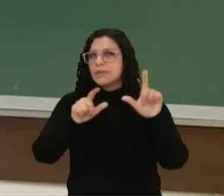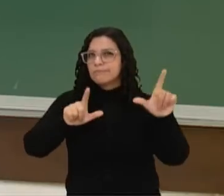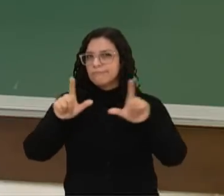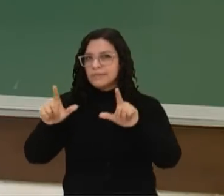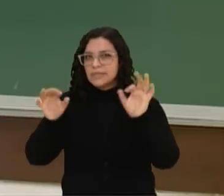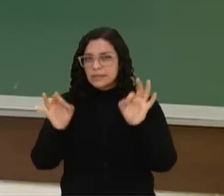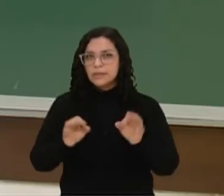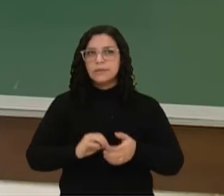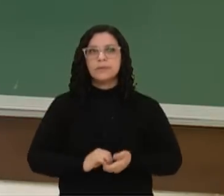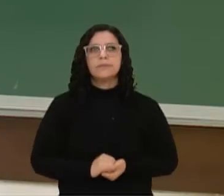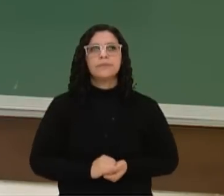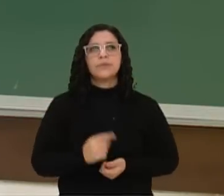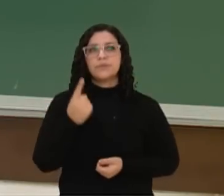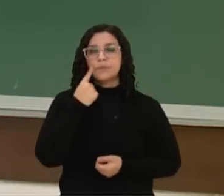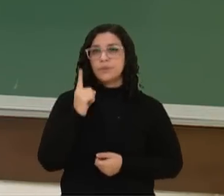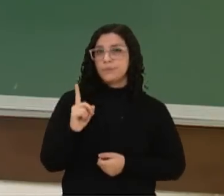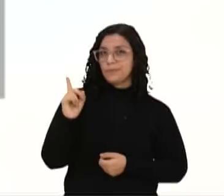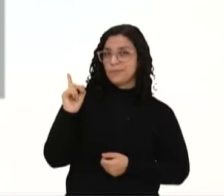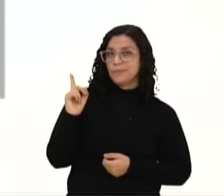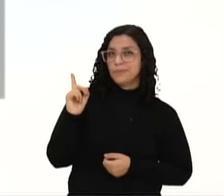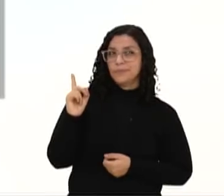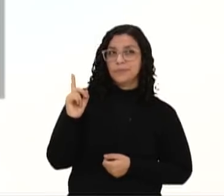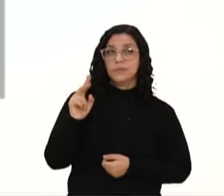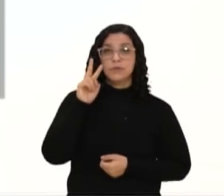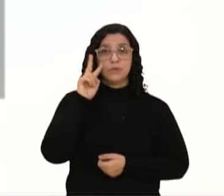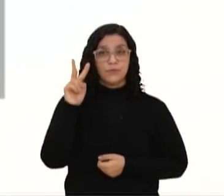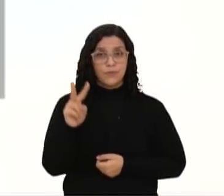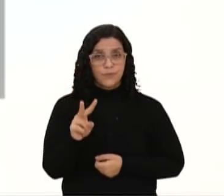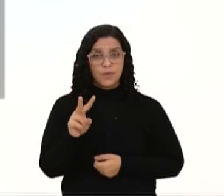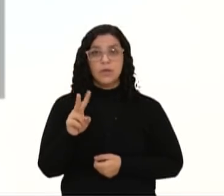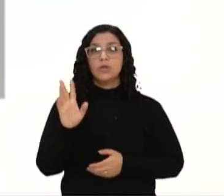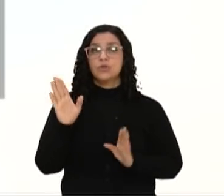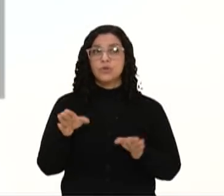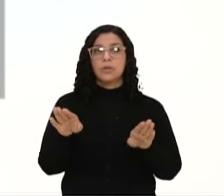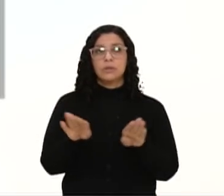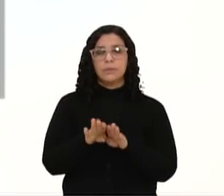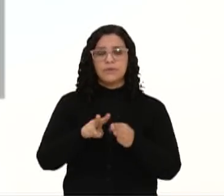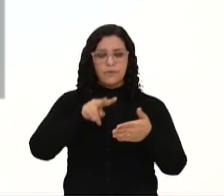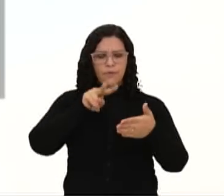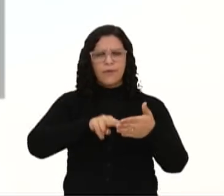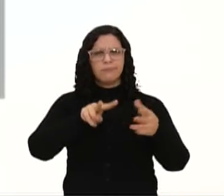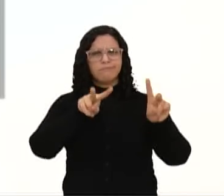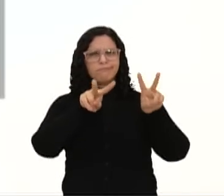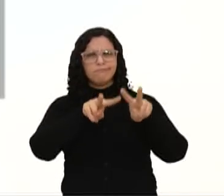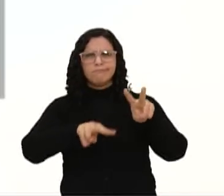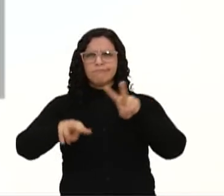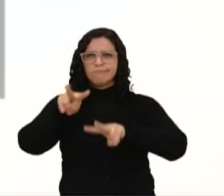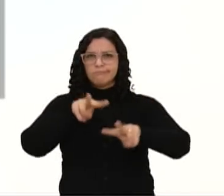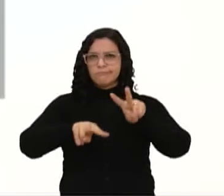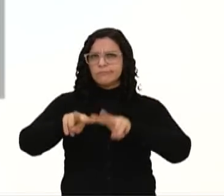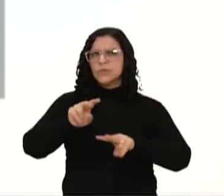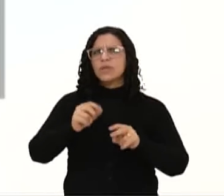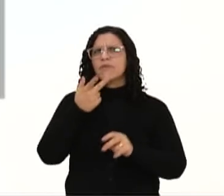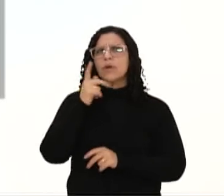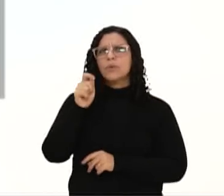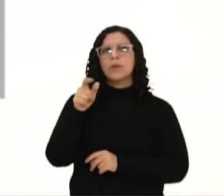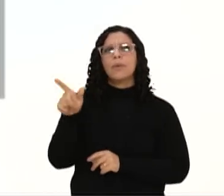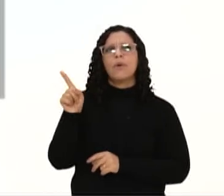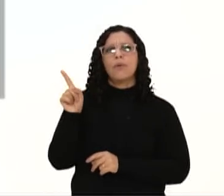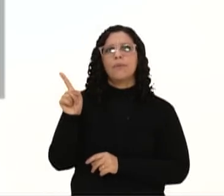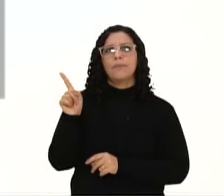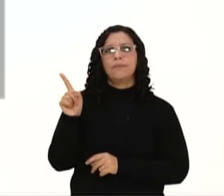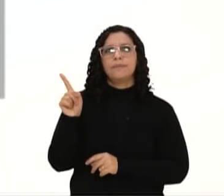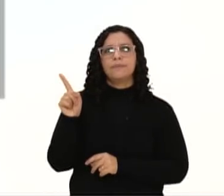charge, certo? Então, eu vou deixar ali ela agora, copiaram no caderno, agora vocês podem avaliar. O que que diz a charge